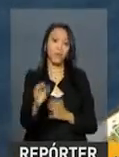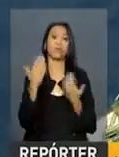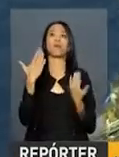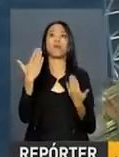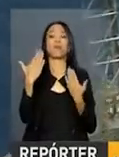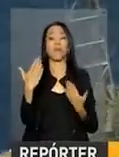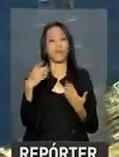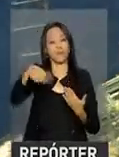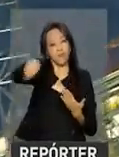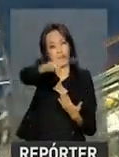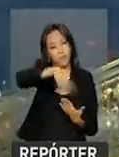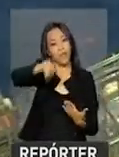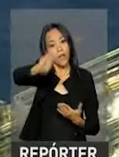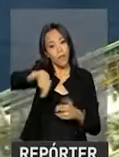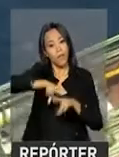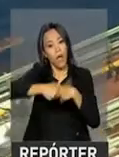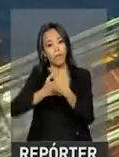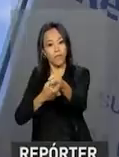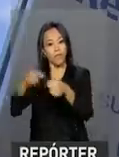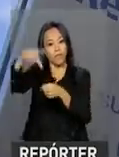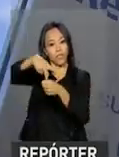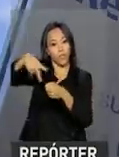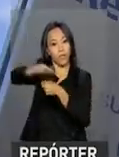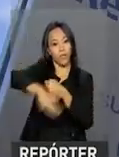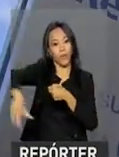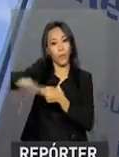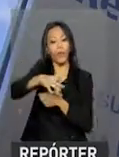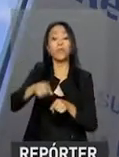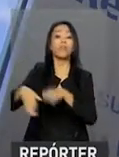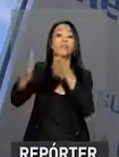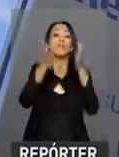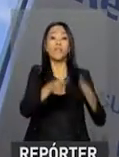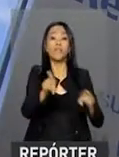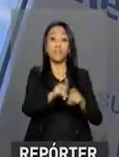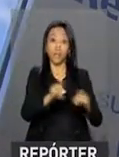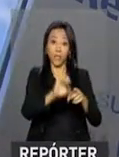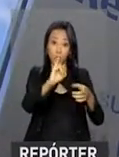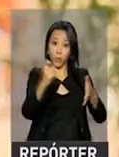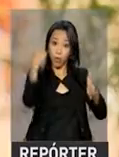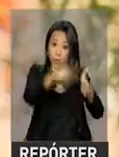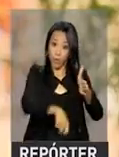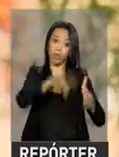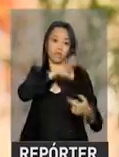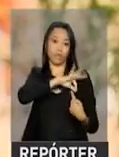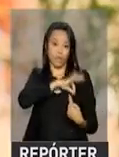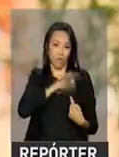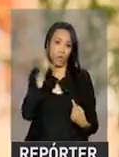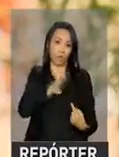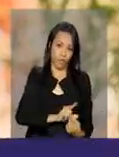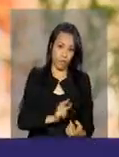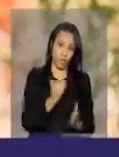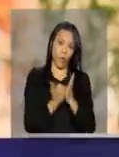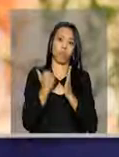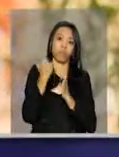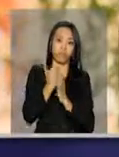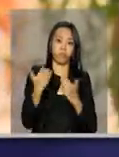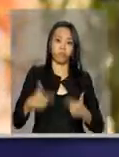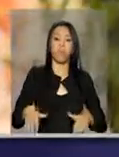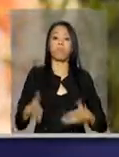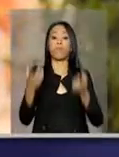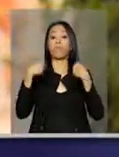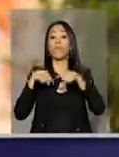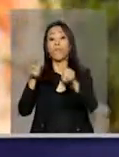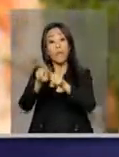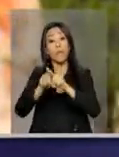às receitas com setor de petróleo e arrecadação do imposto de renda os lojistas também vem apostando